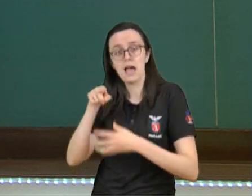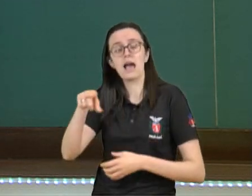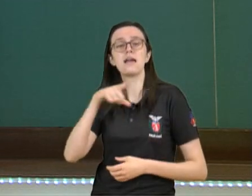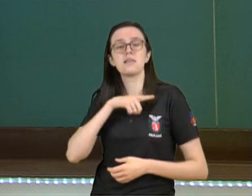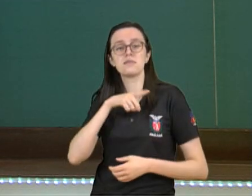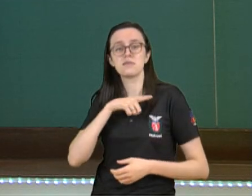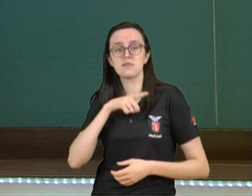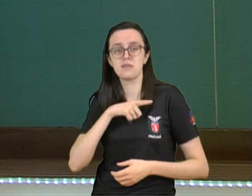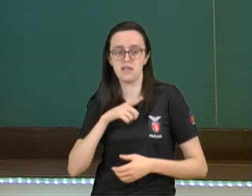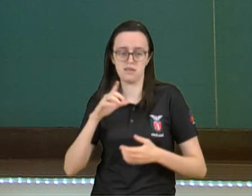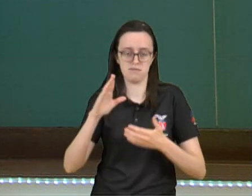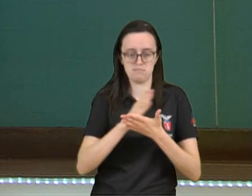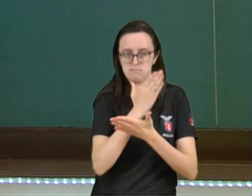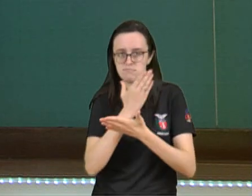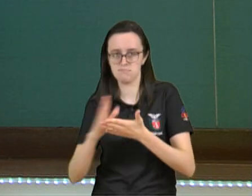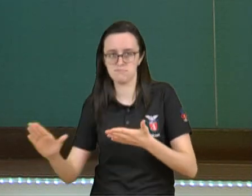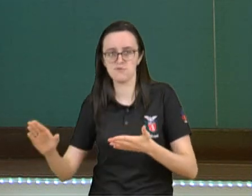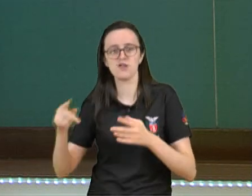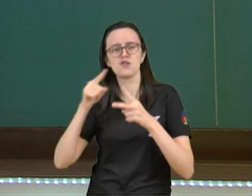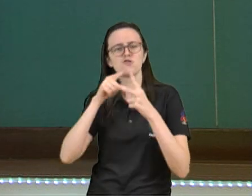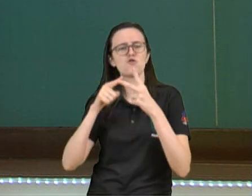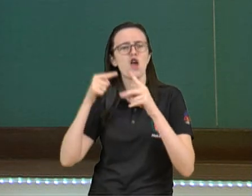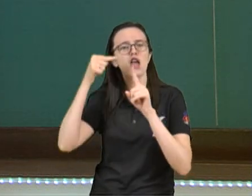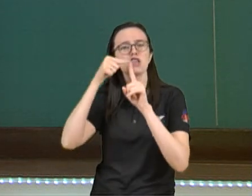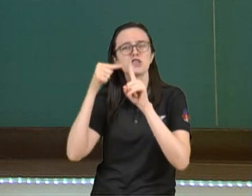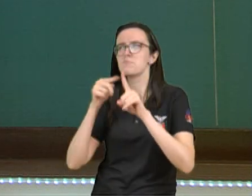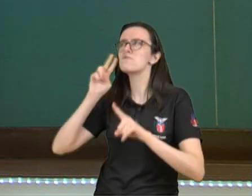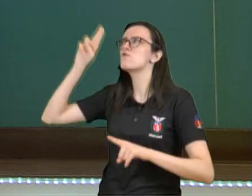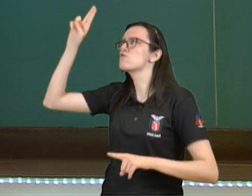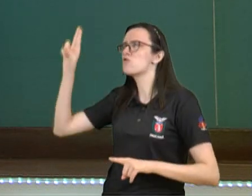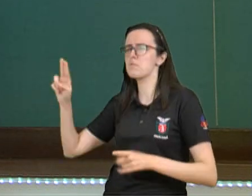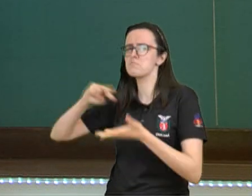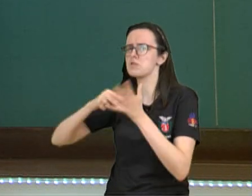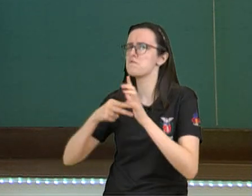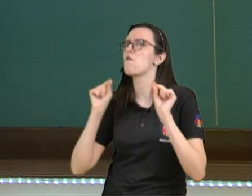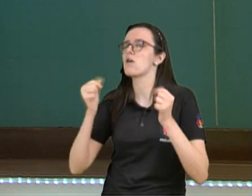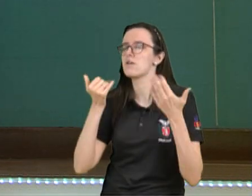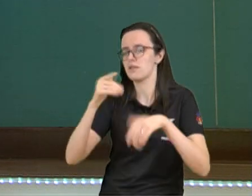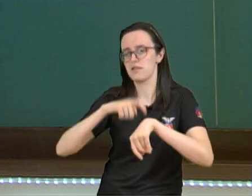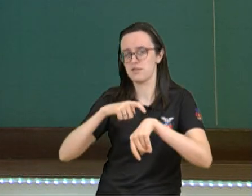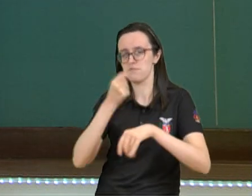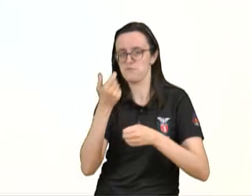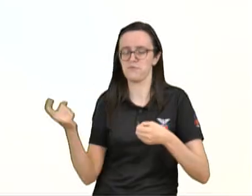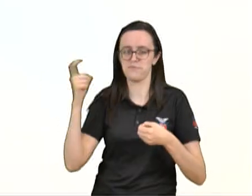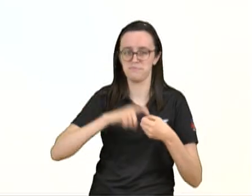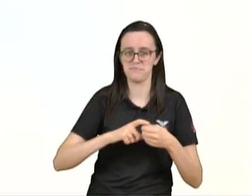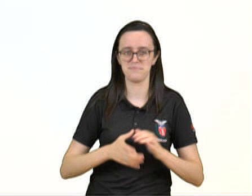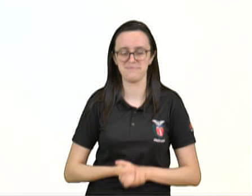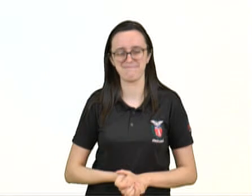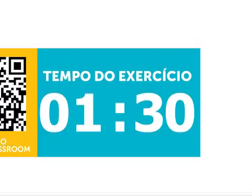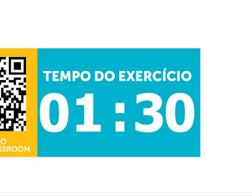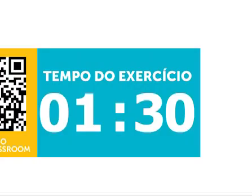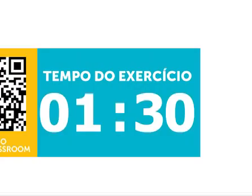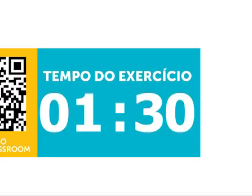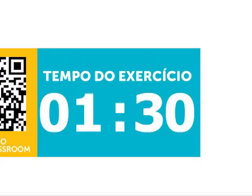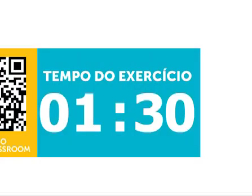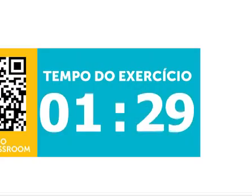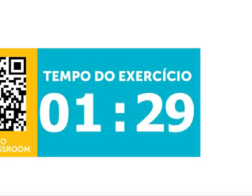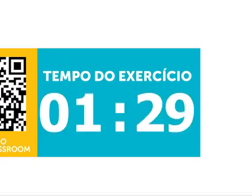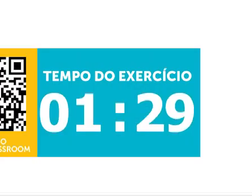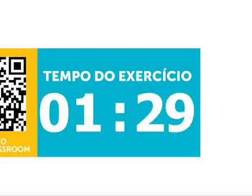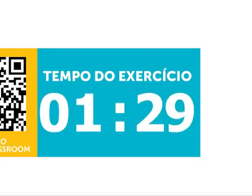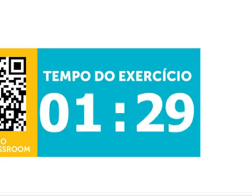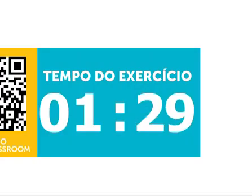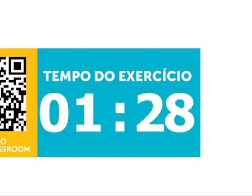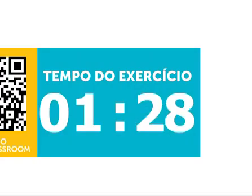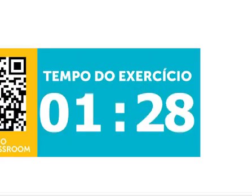autótrofos e heterótrofos. O que isso quer dizer? Eu vou dar um tempinho para vocês e eu já retorno.